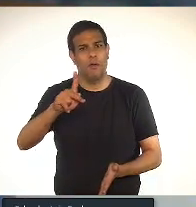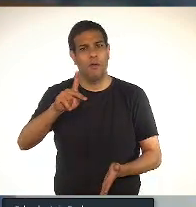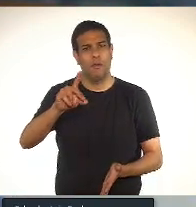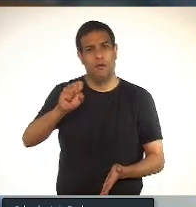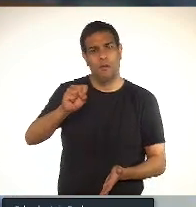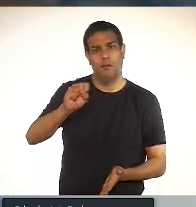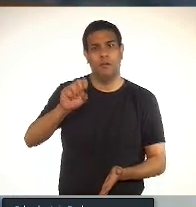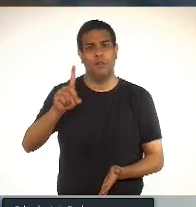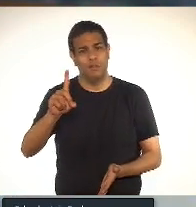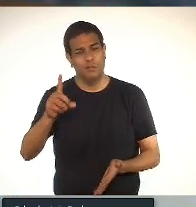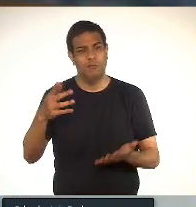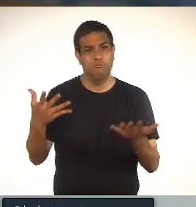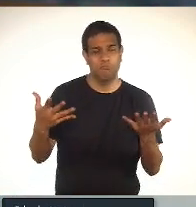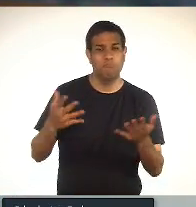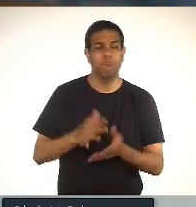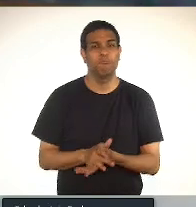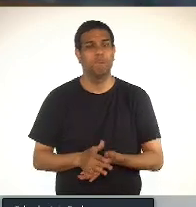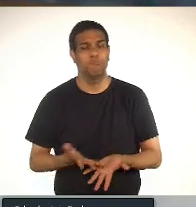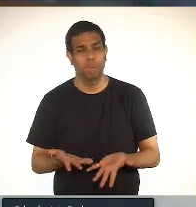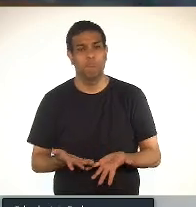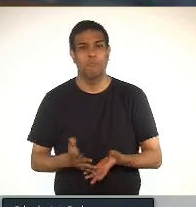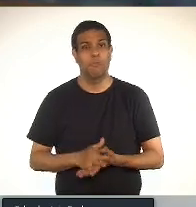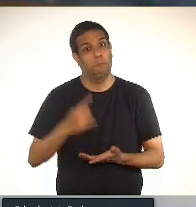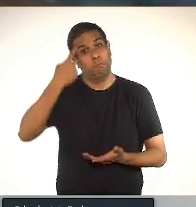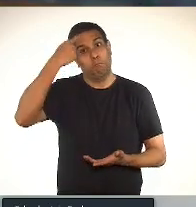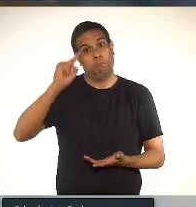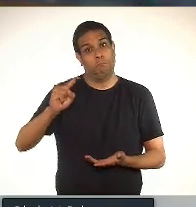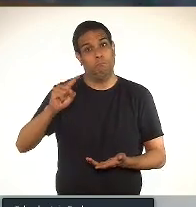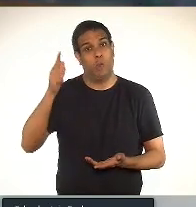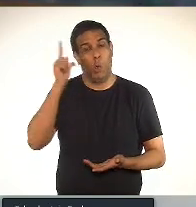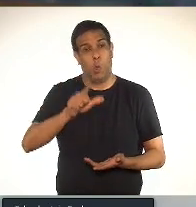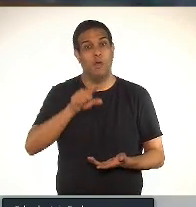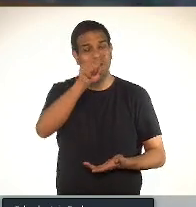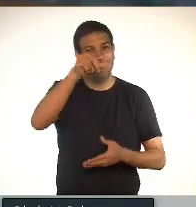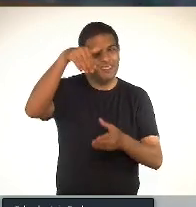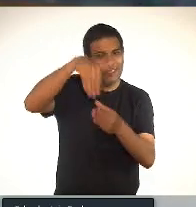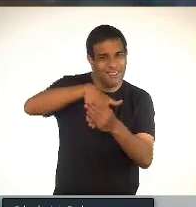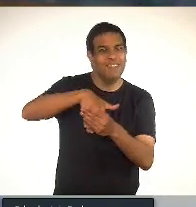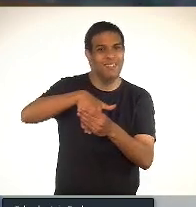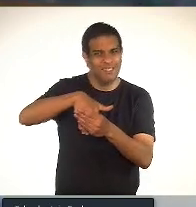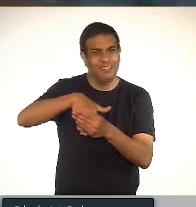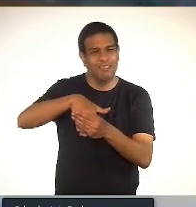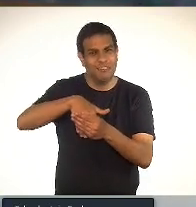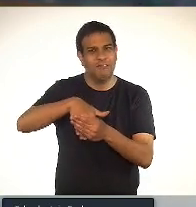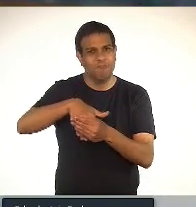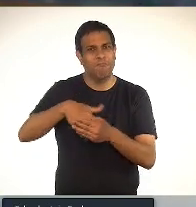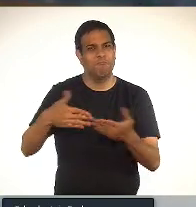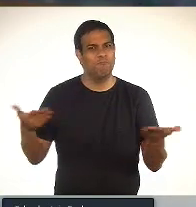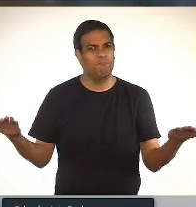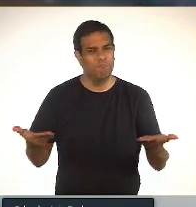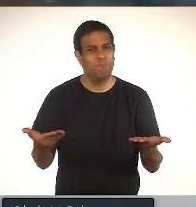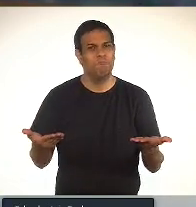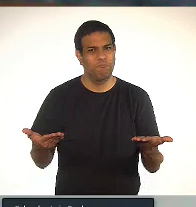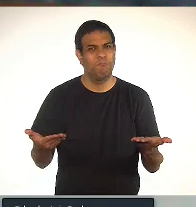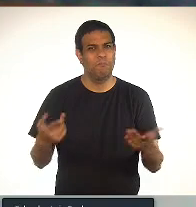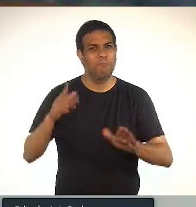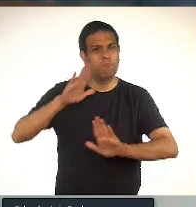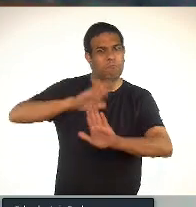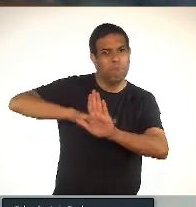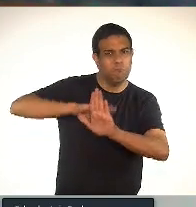também fará isso. Então, é uma eleição de caráter, tem um caráter